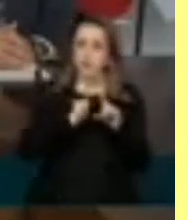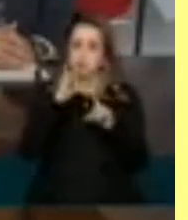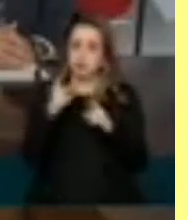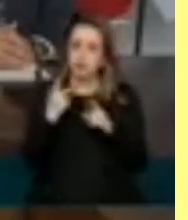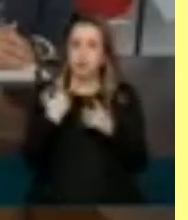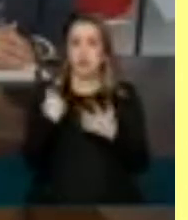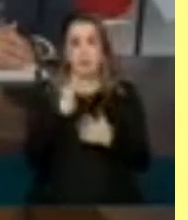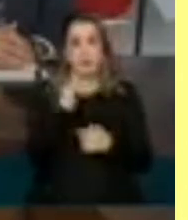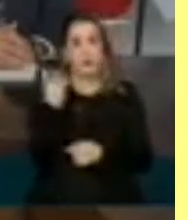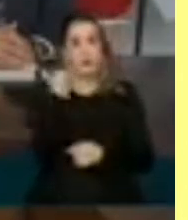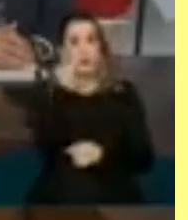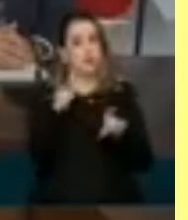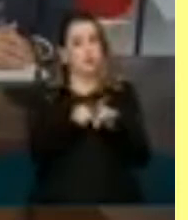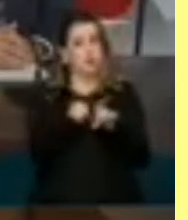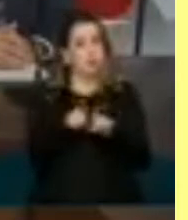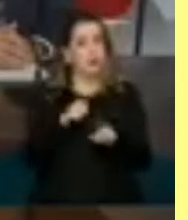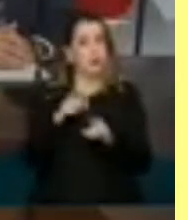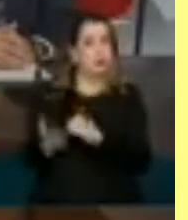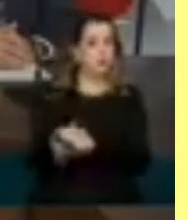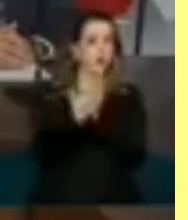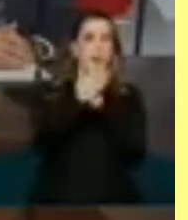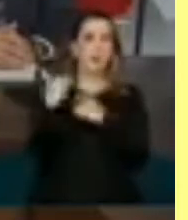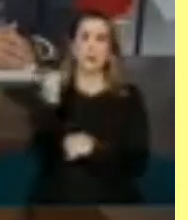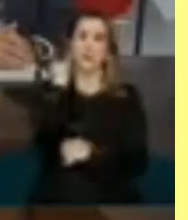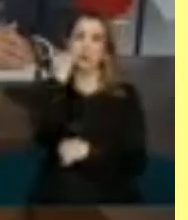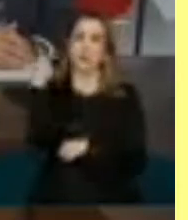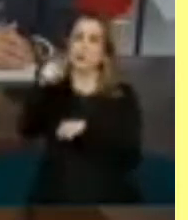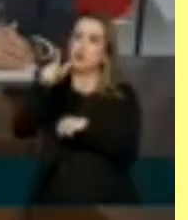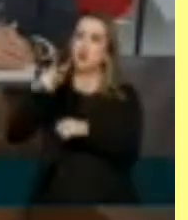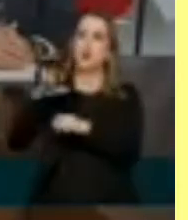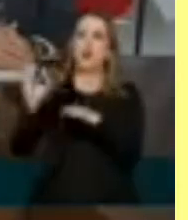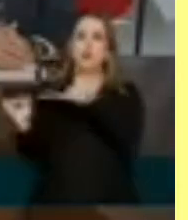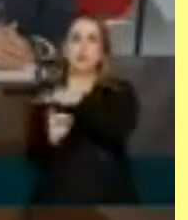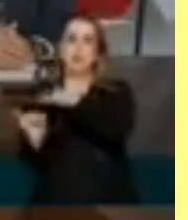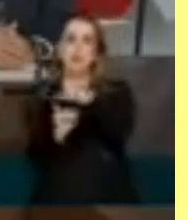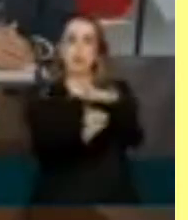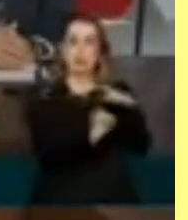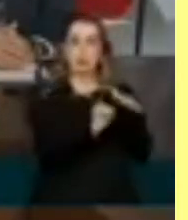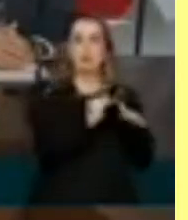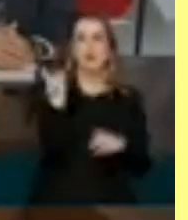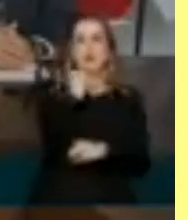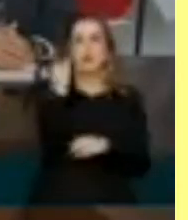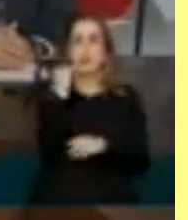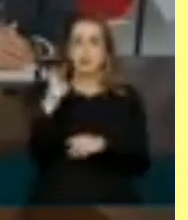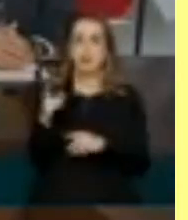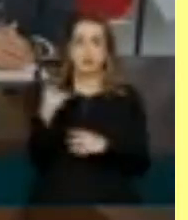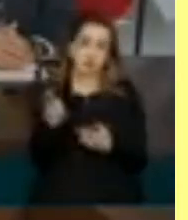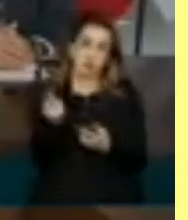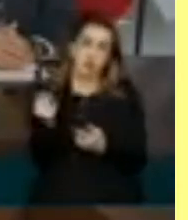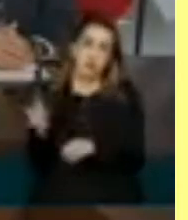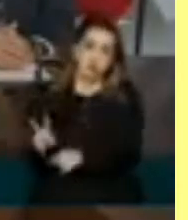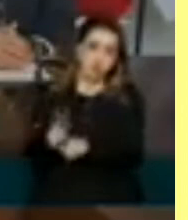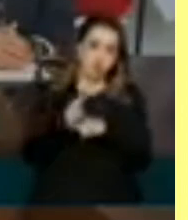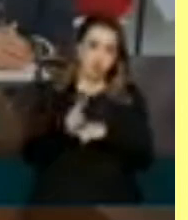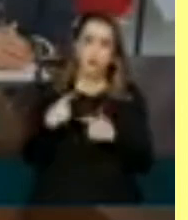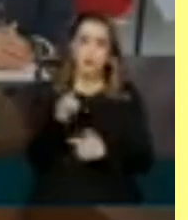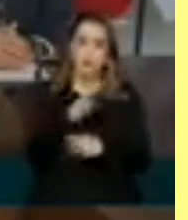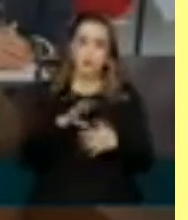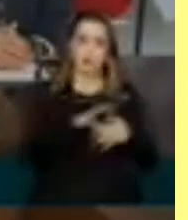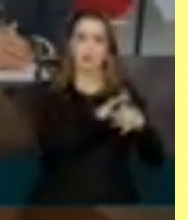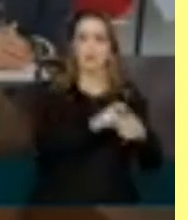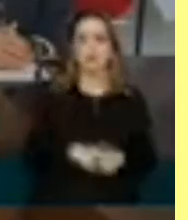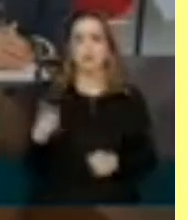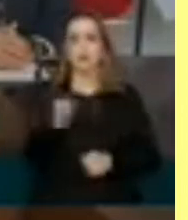Temos contado também com o apoio fundamental de instituições internacionais de créditos aliadas à nossa causa. Por essa razão,